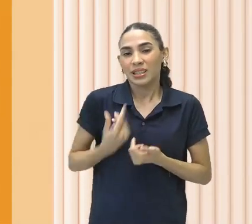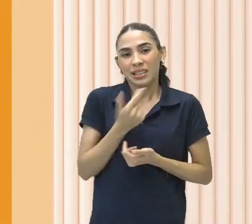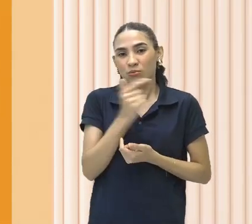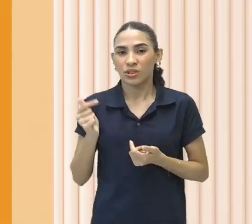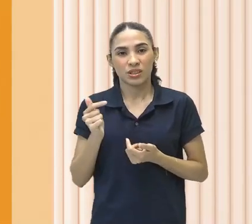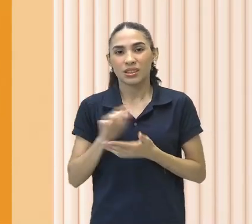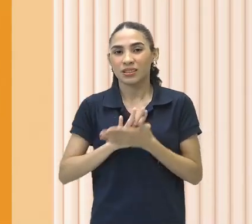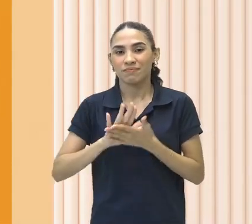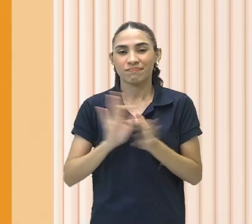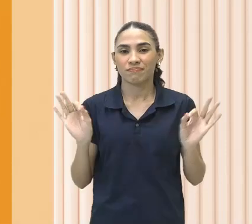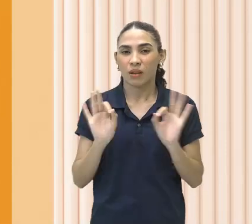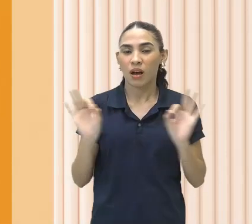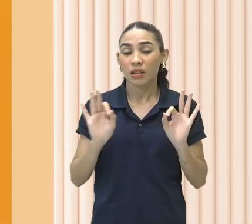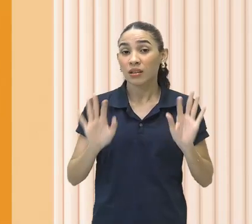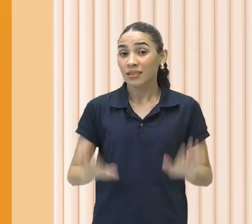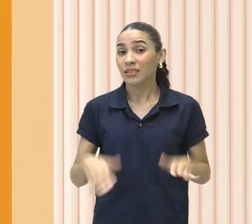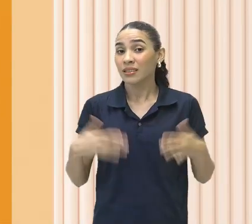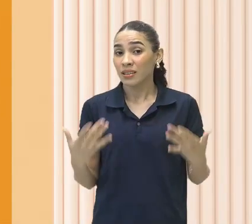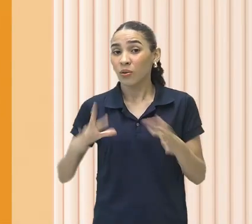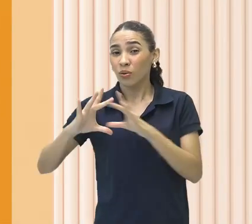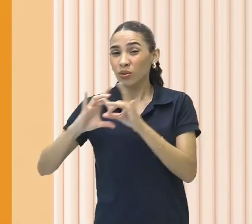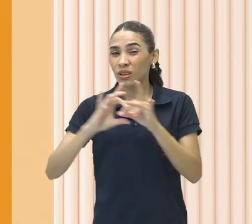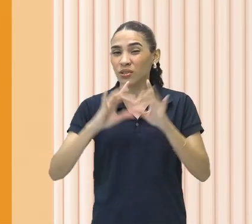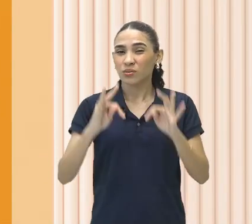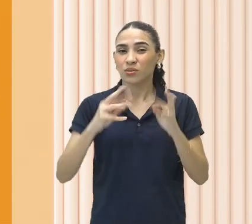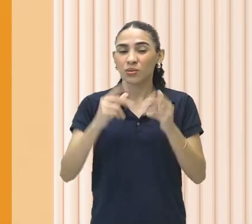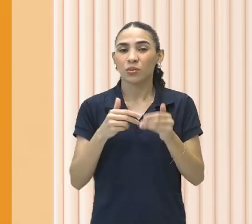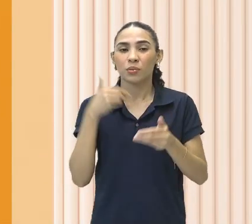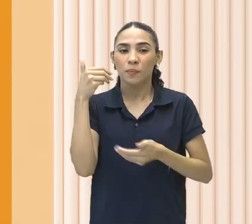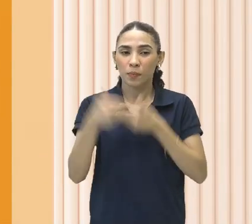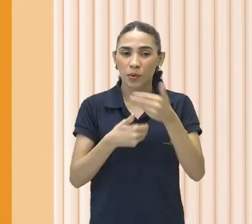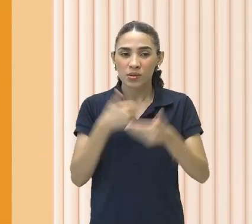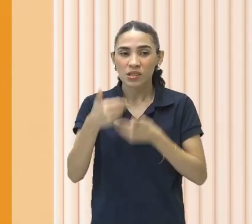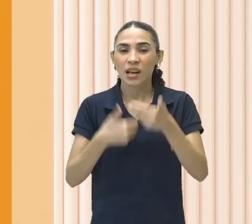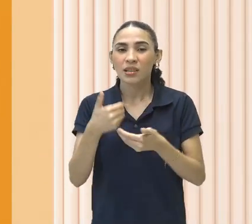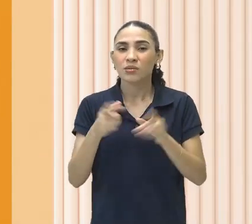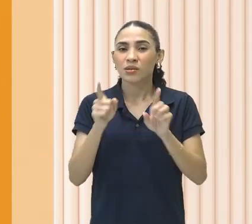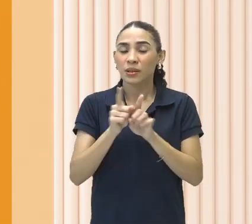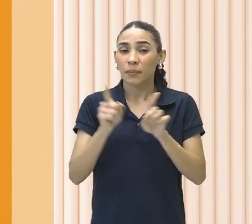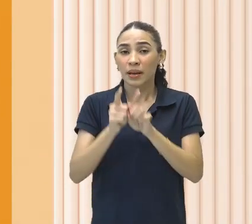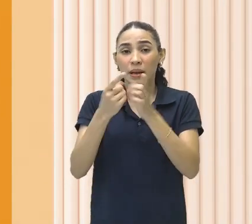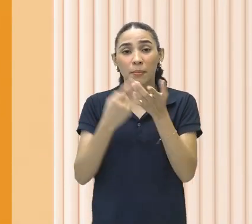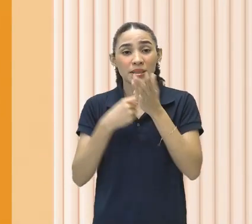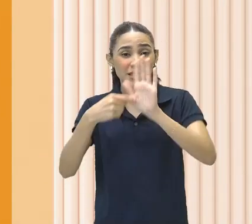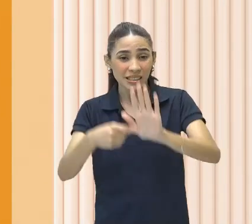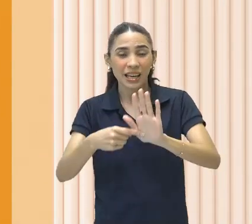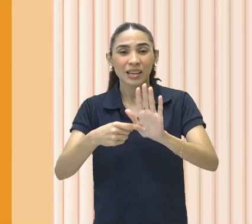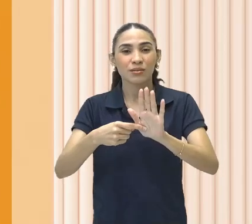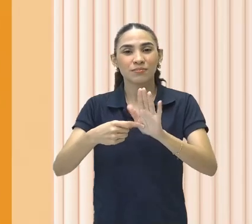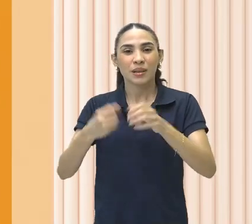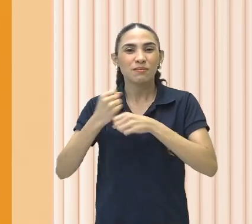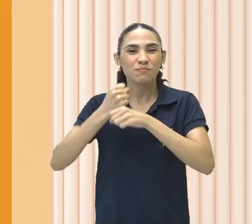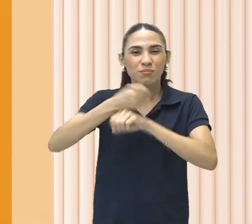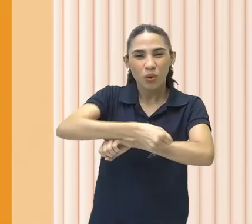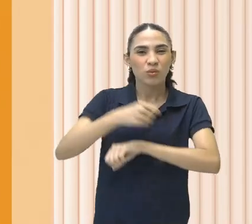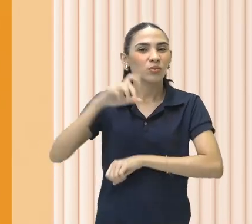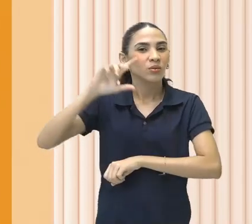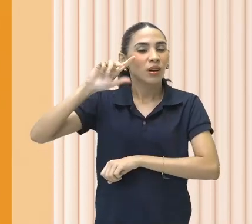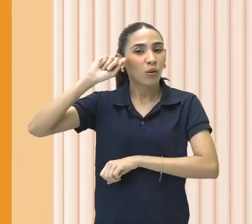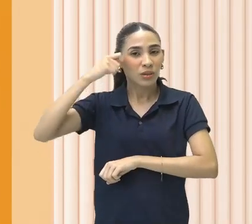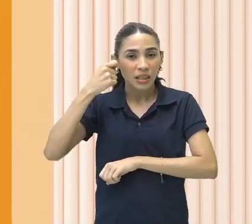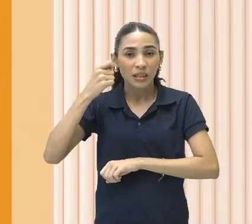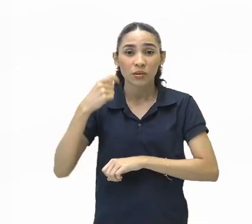certo? E nesse contexto, né, de todo esse processo colocado aos negros, aos afrodescendentes,